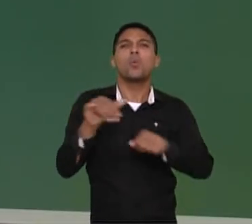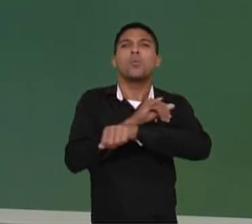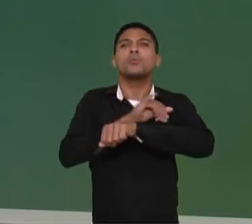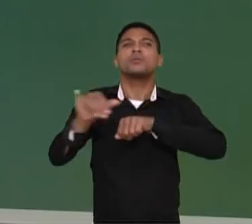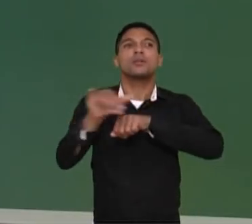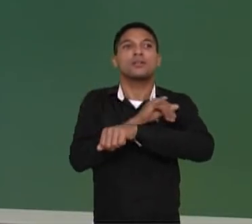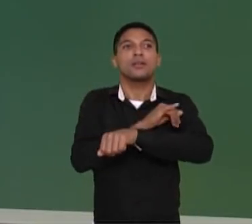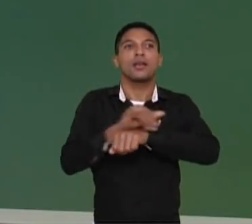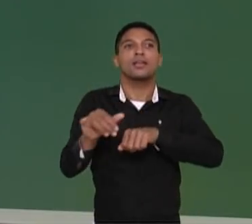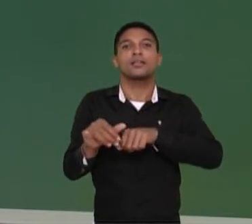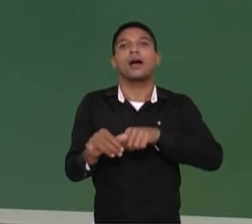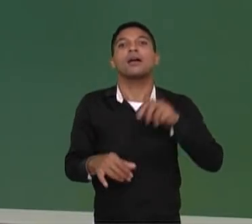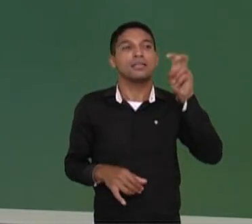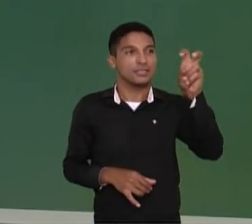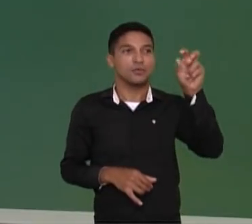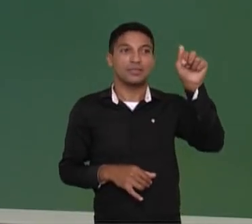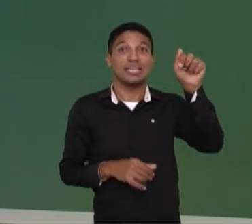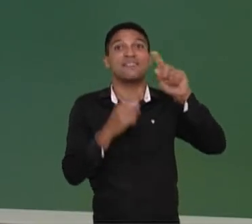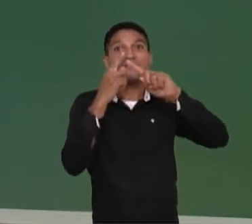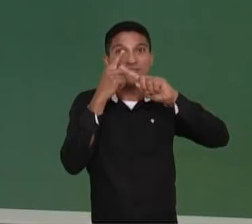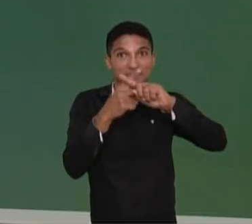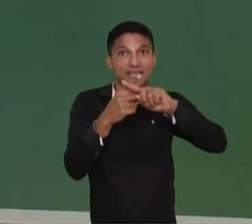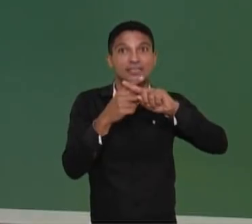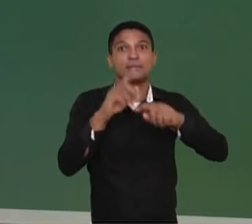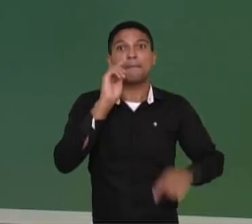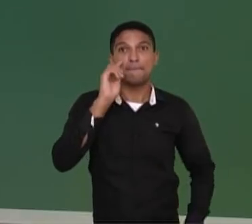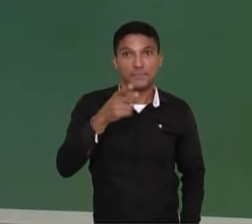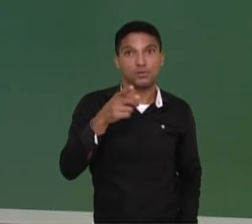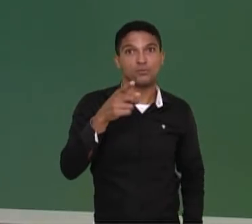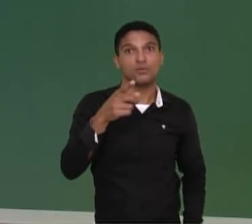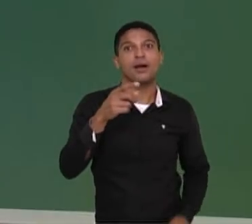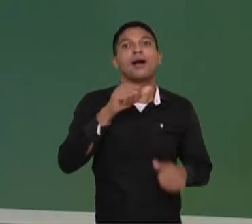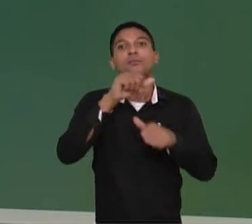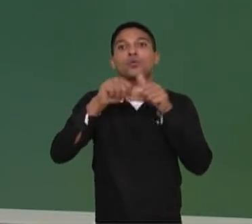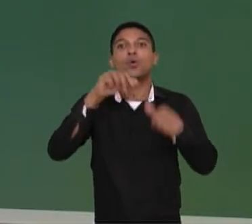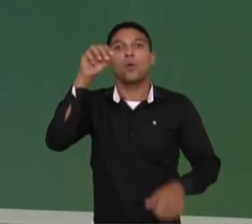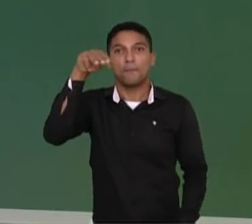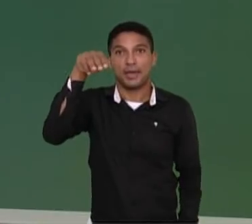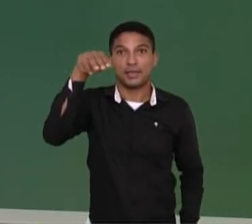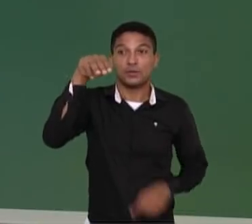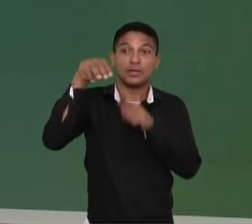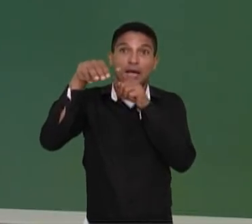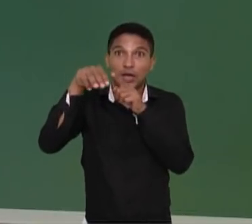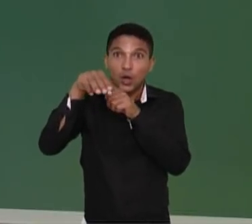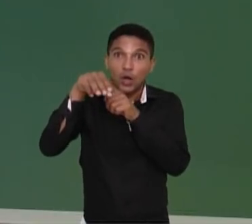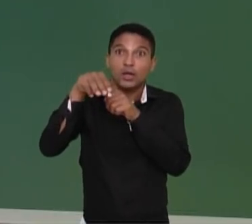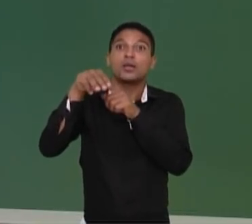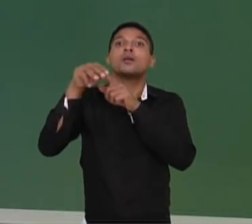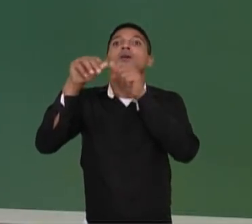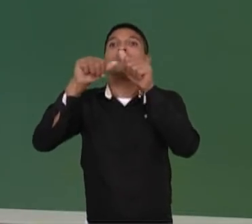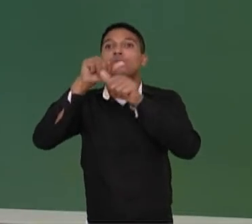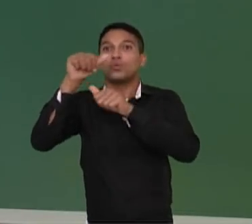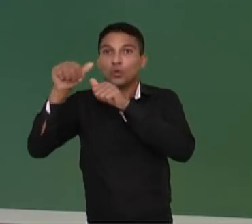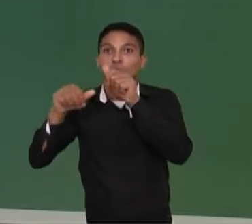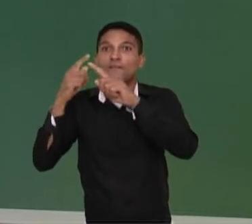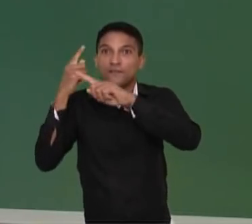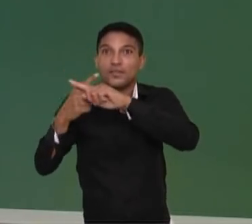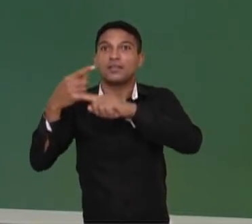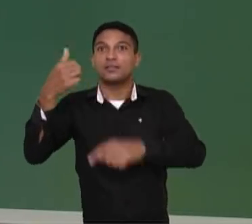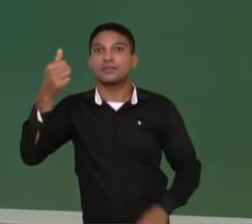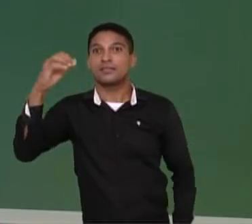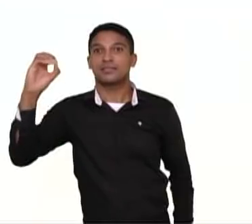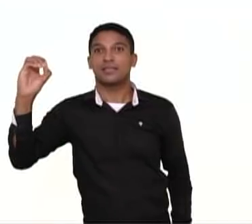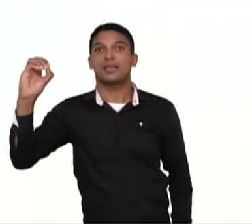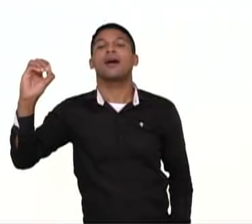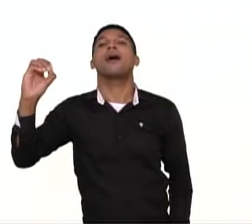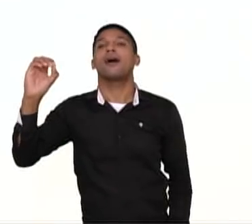metro. Depois multiplico por 100 e de metro eu vou para centímetro, ok?